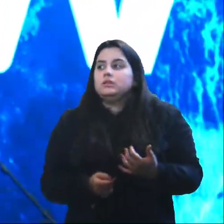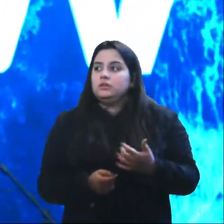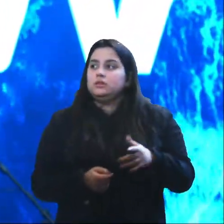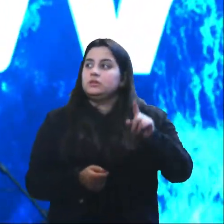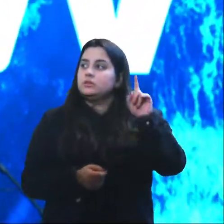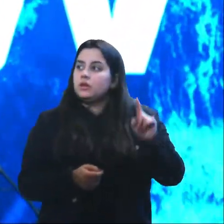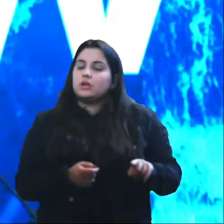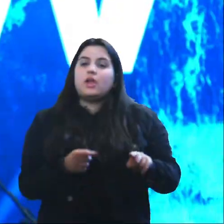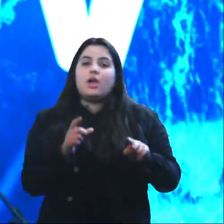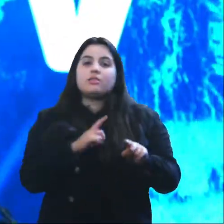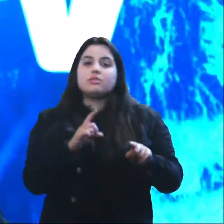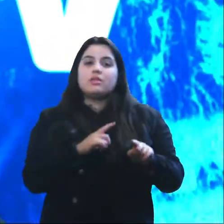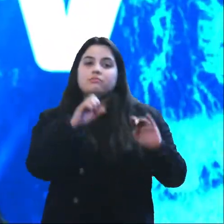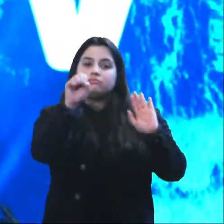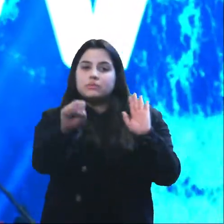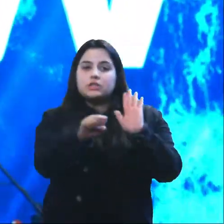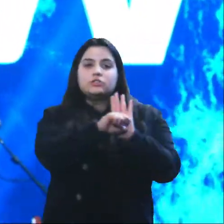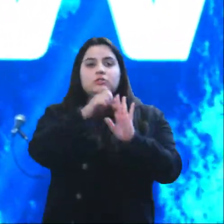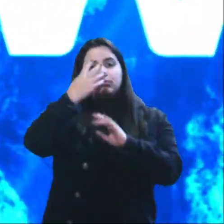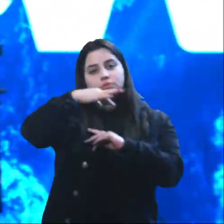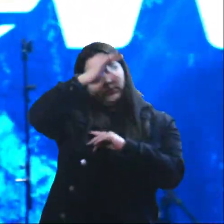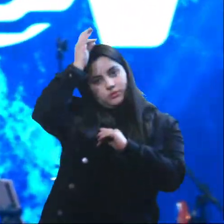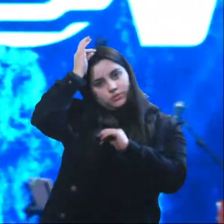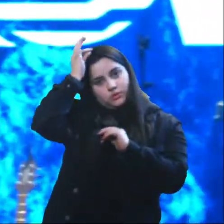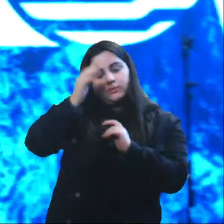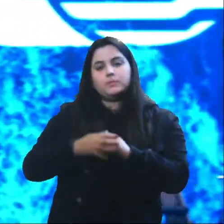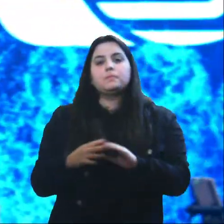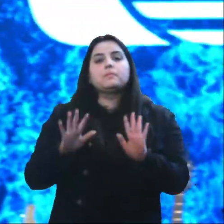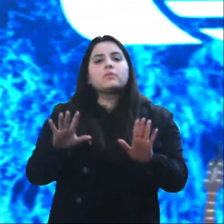batizadas no Espírito Santo. O que isso